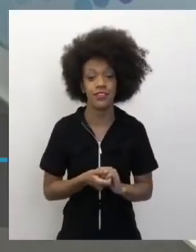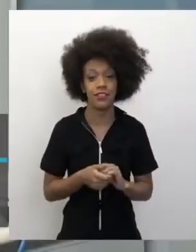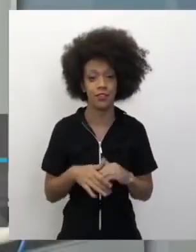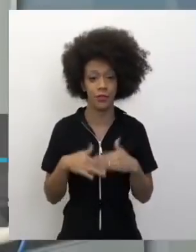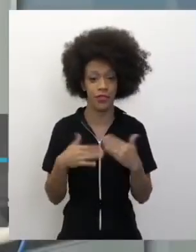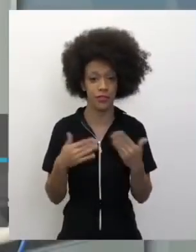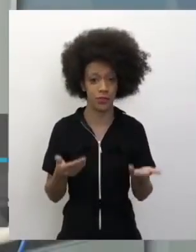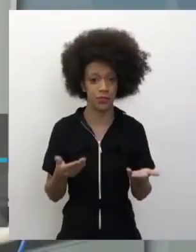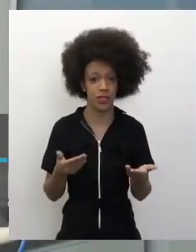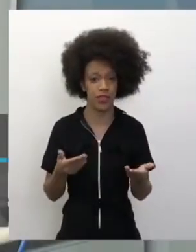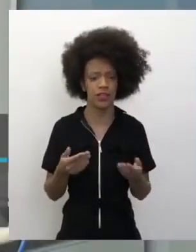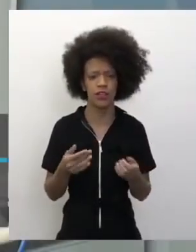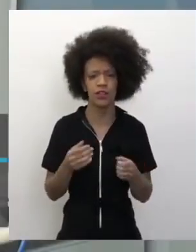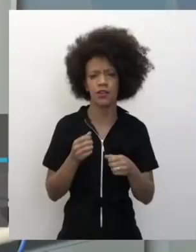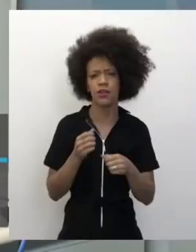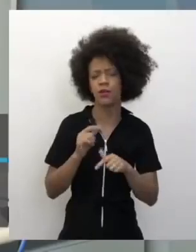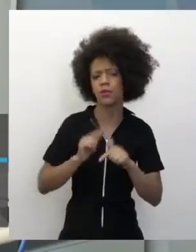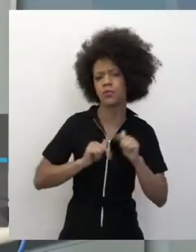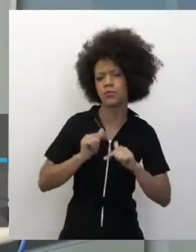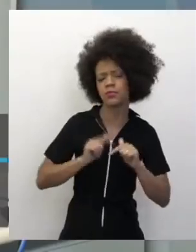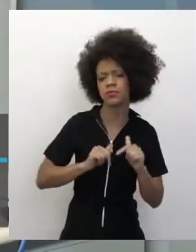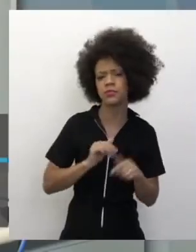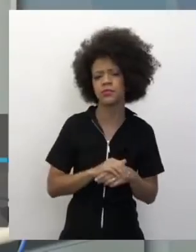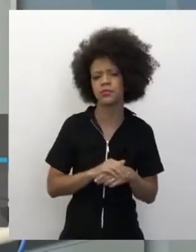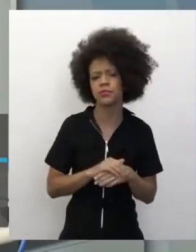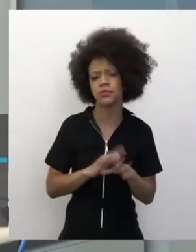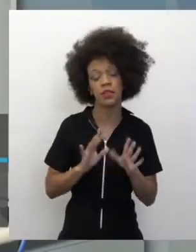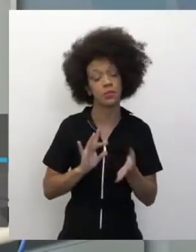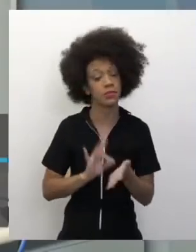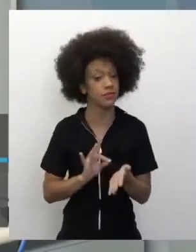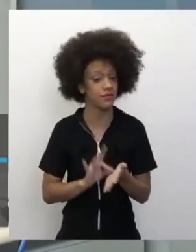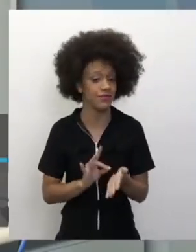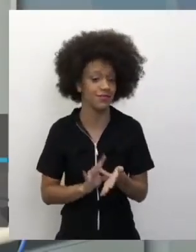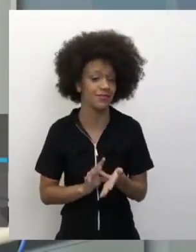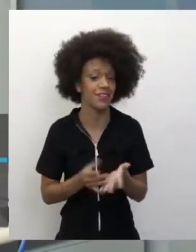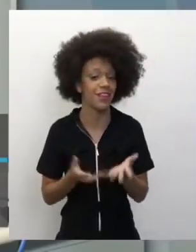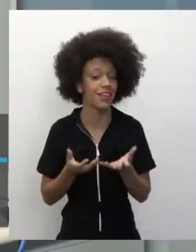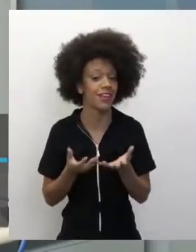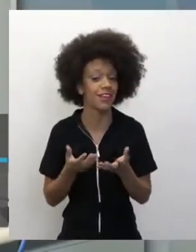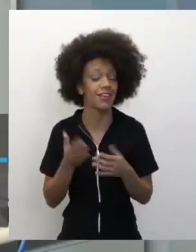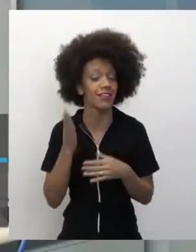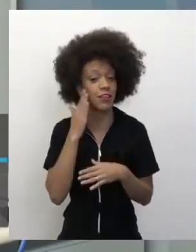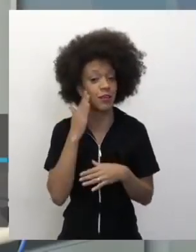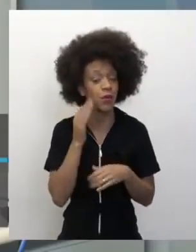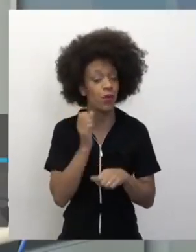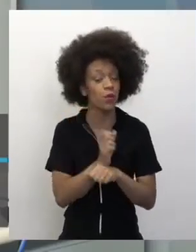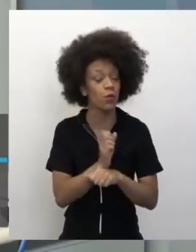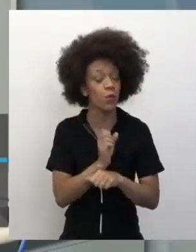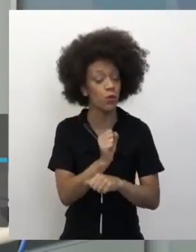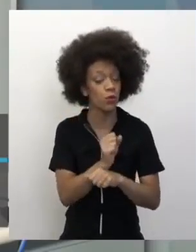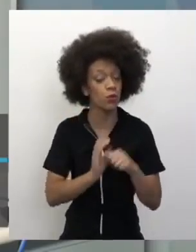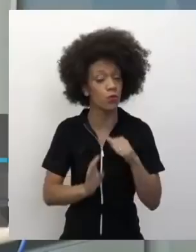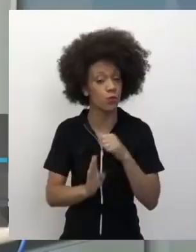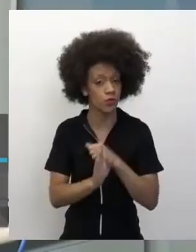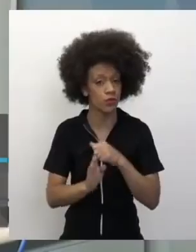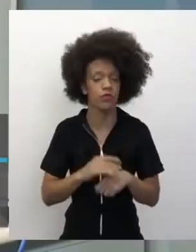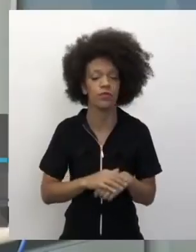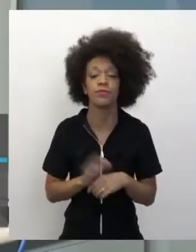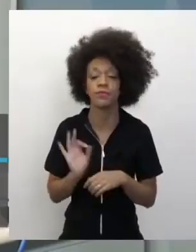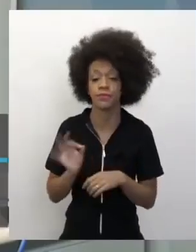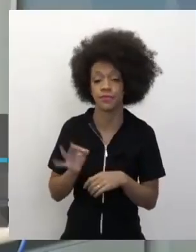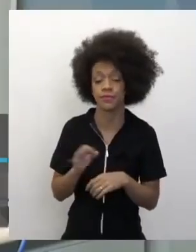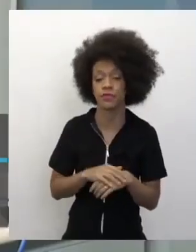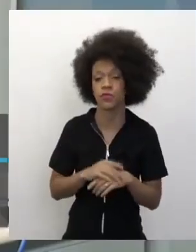Objetos relacionados mas na verdade ela quer saber em relação ao substantivo, né? Isso,